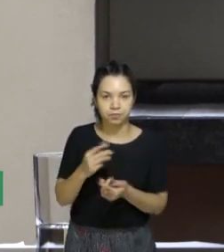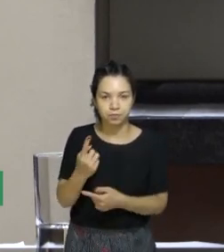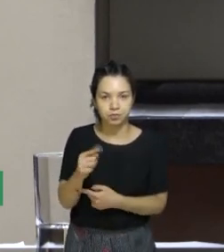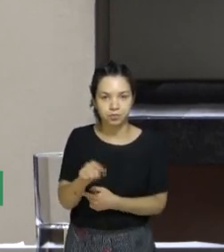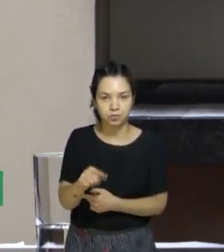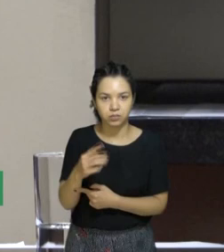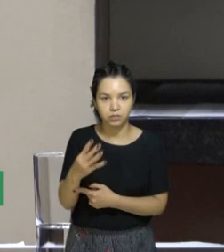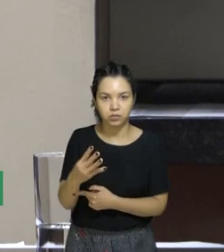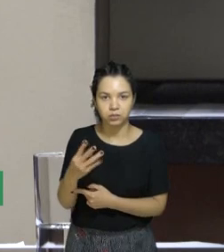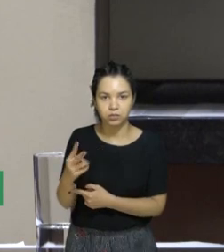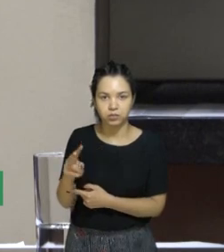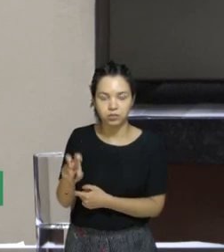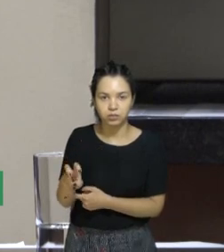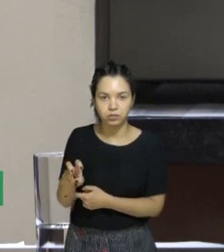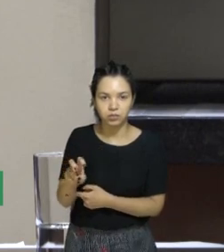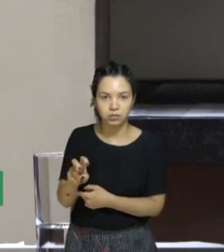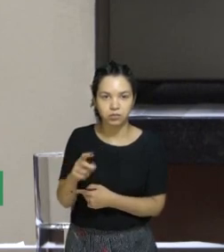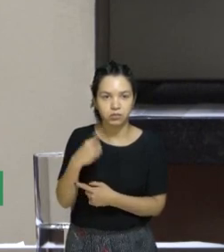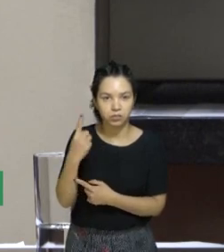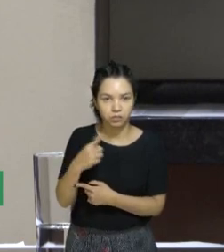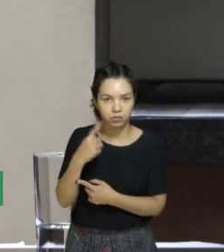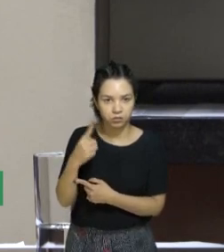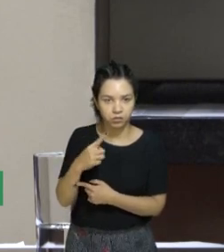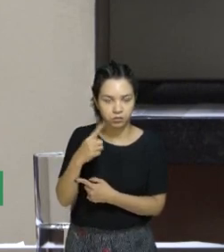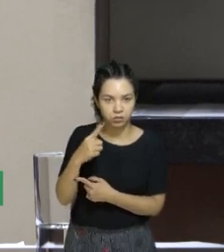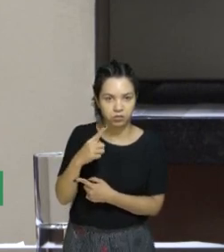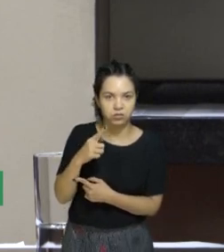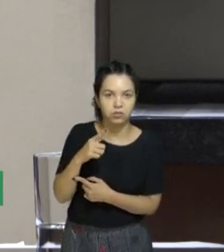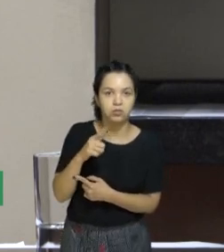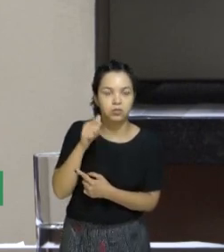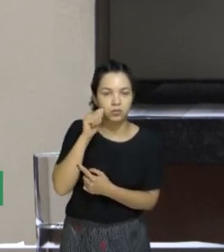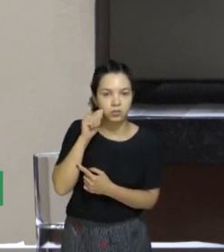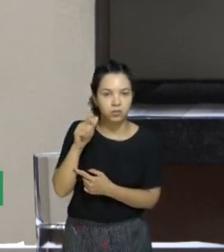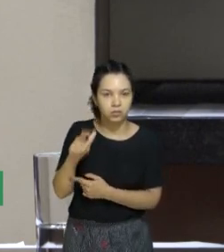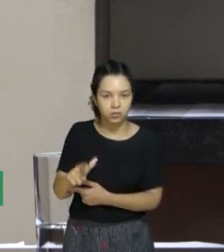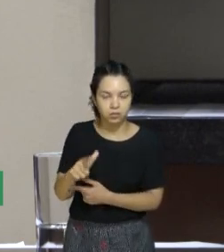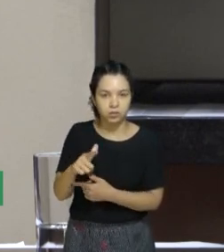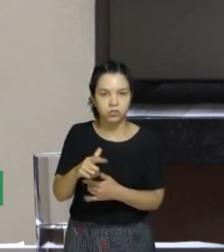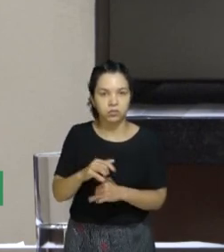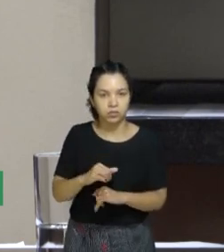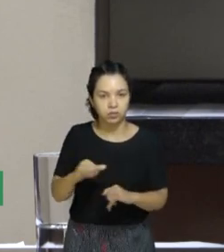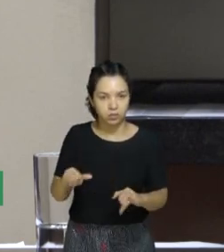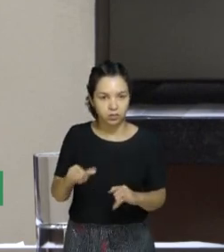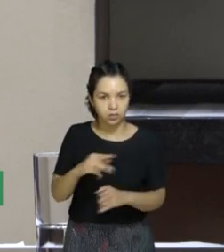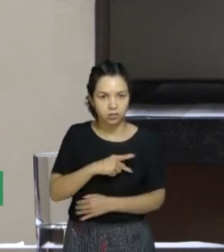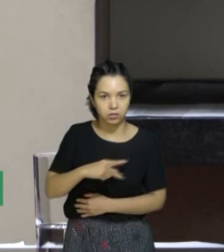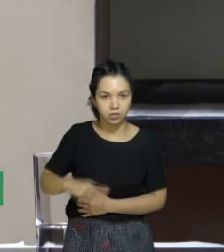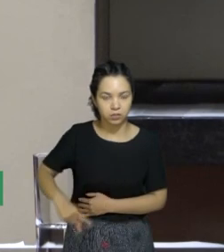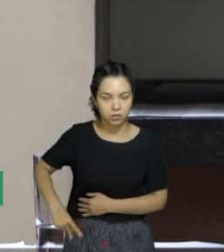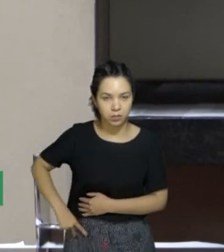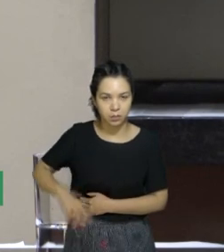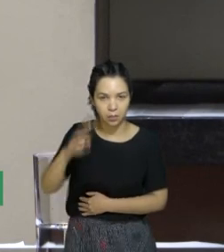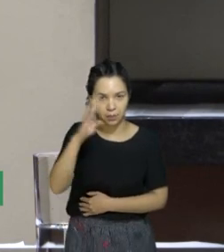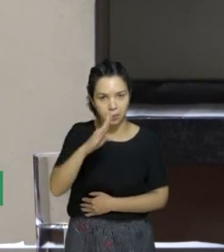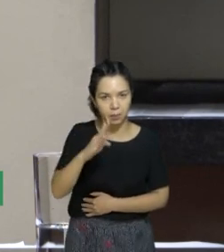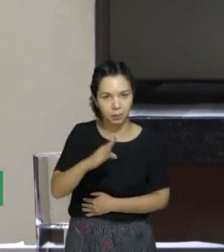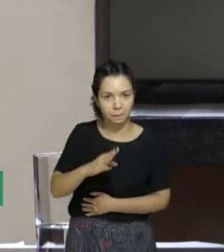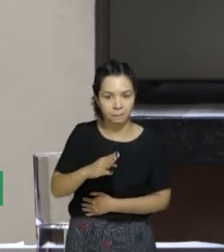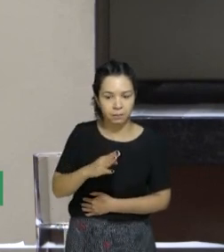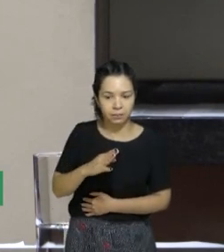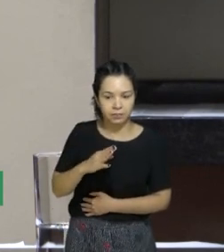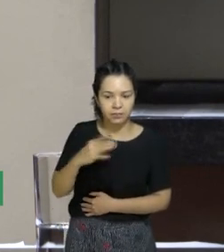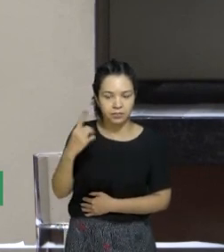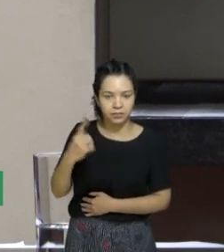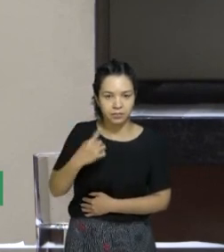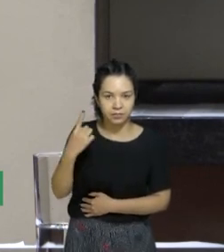1425, autoria deputado Lunelli, manifestando apelo ao excelentíssimo senhor presidente da República, ao secretário especial da Receita Federal do Brasil e ao delegado da Receita